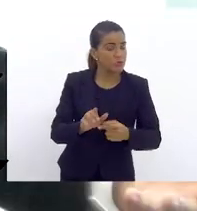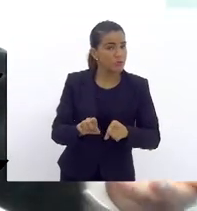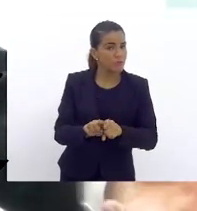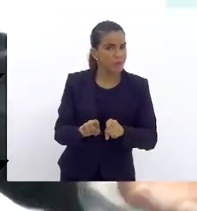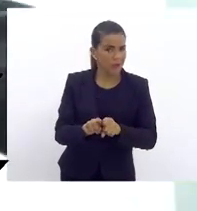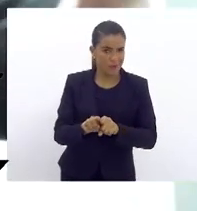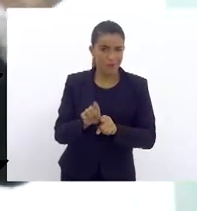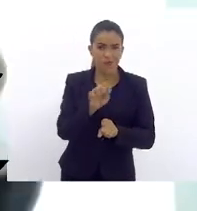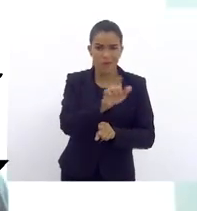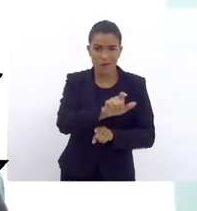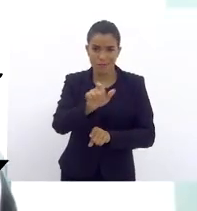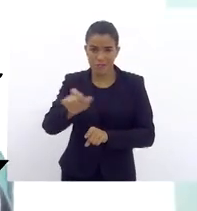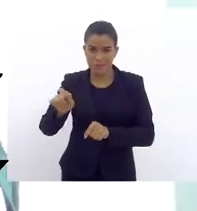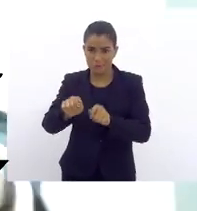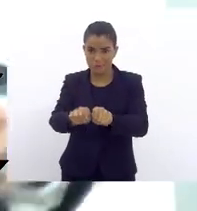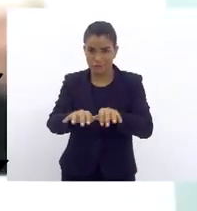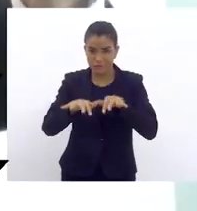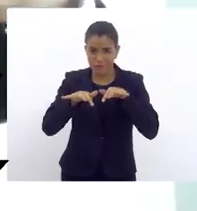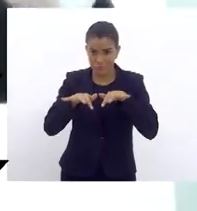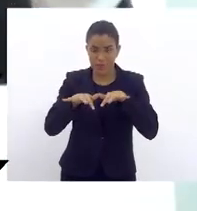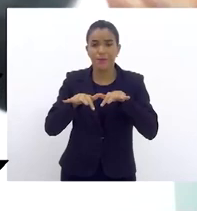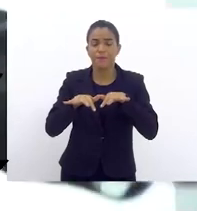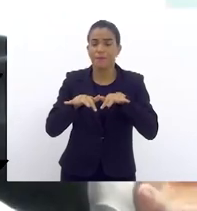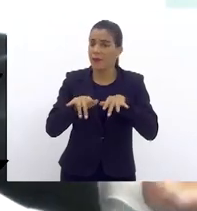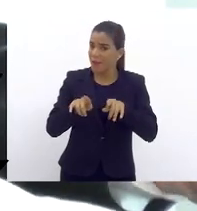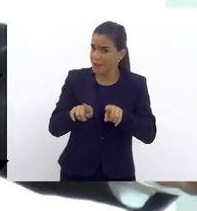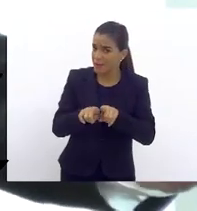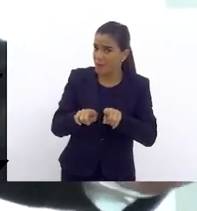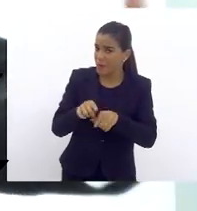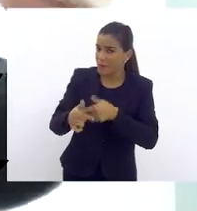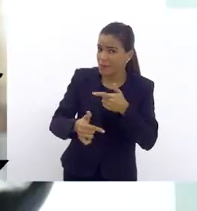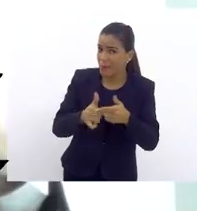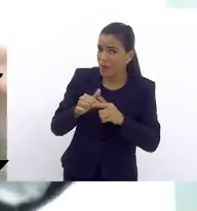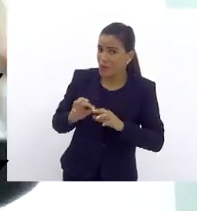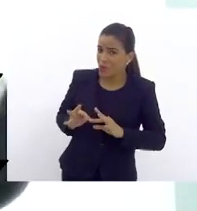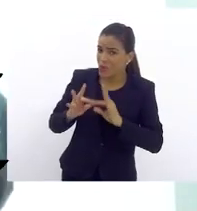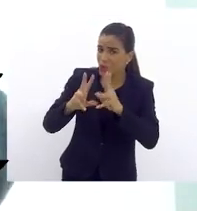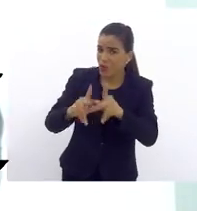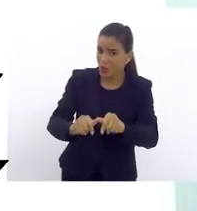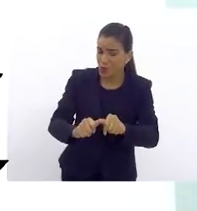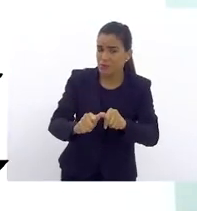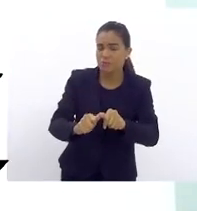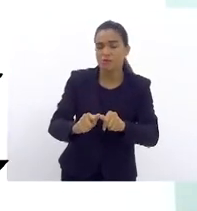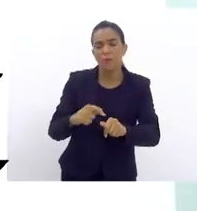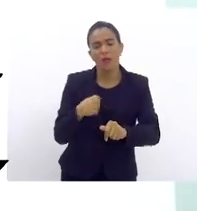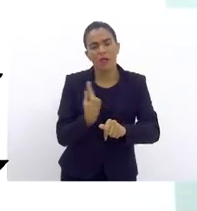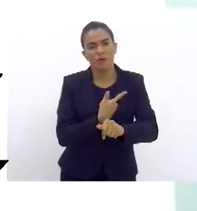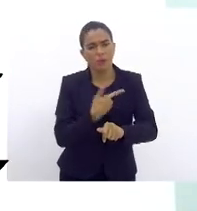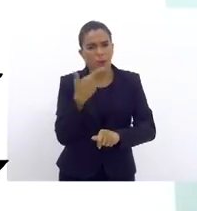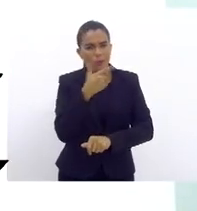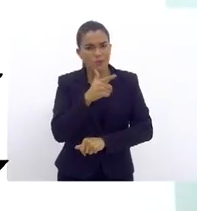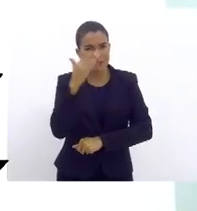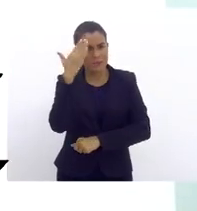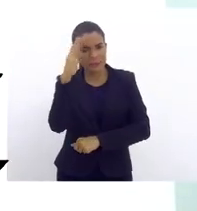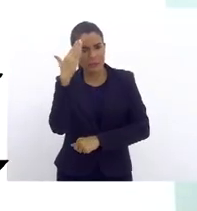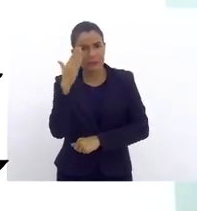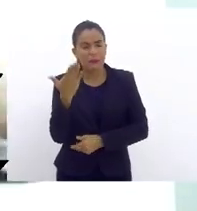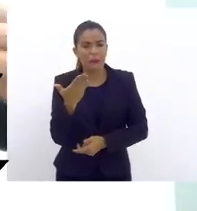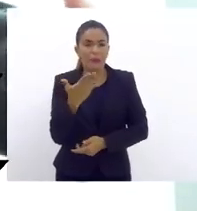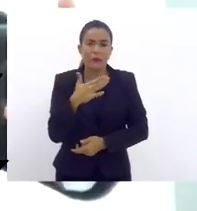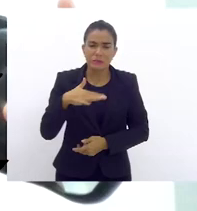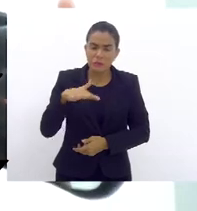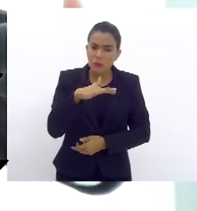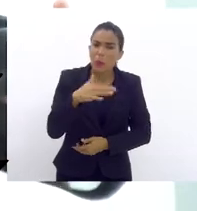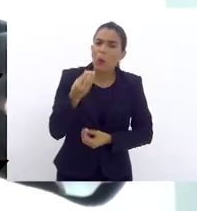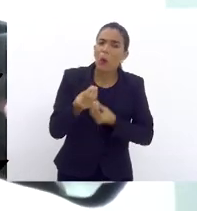aqui presentes quer dizer não é só um trabalho dos órgãos mas é também um trabalho de todos para que a gente possa entender os casos concretos entender como